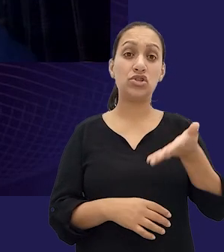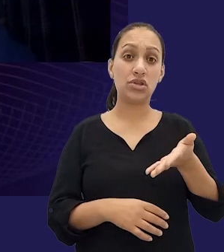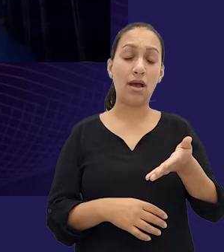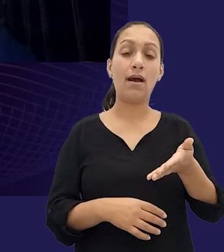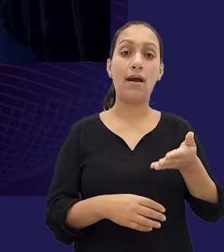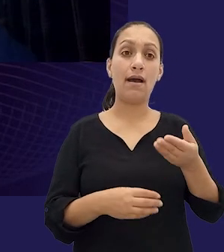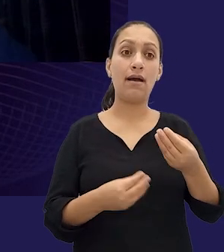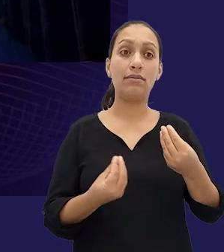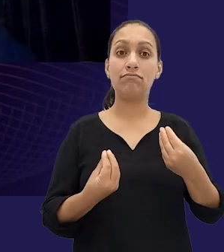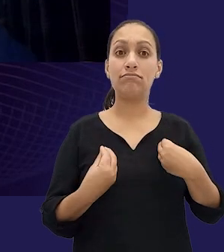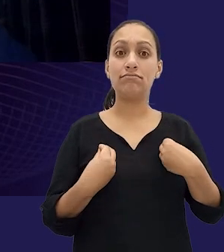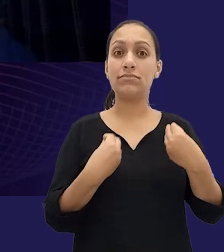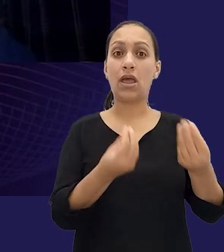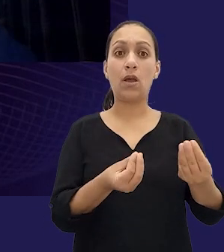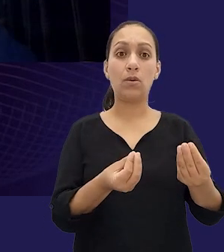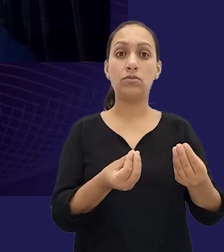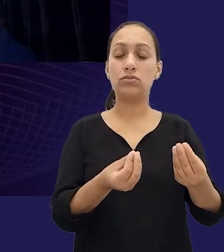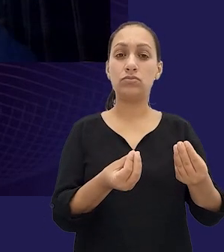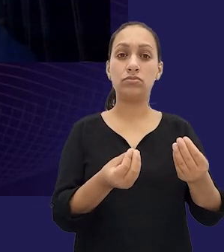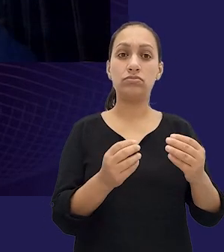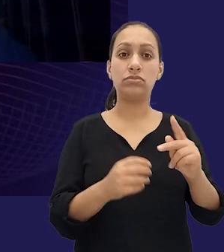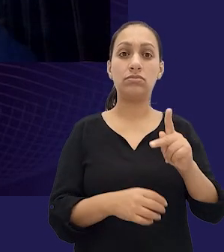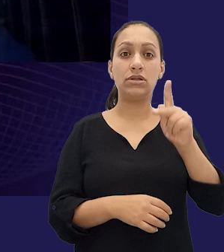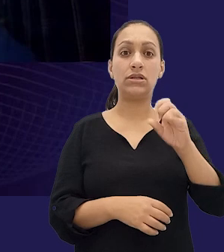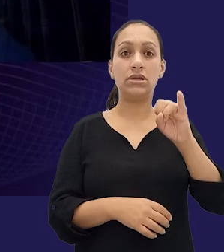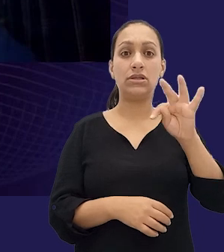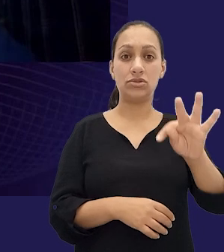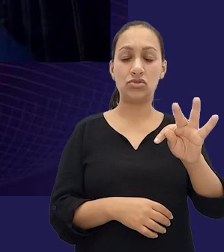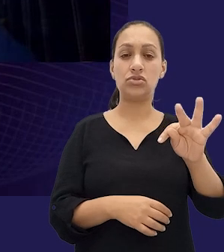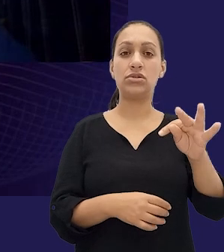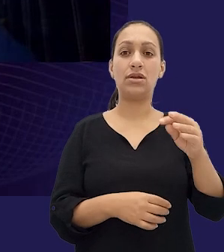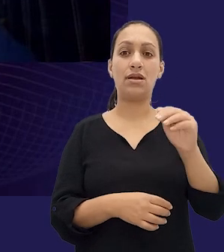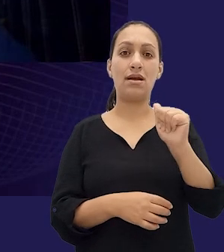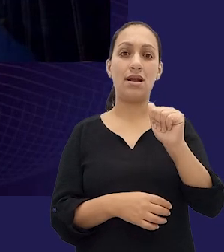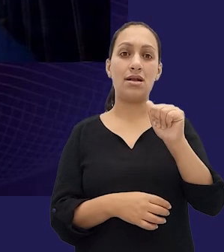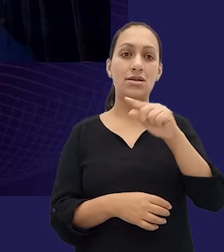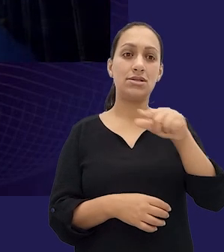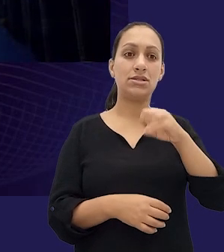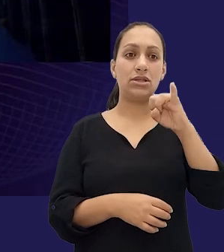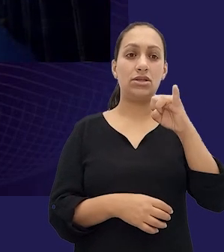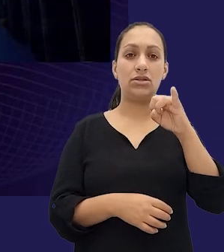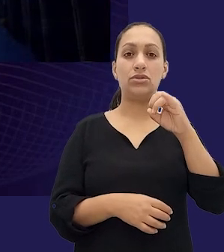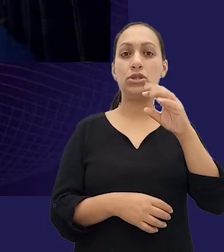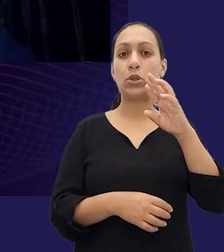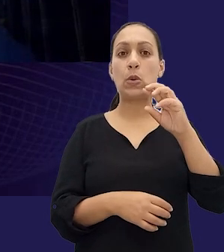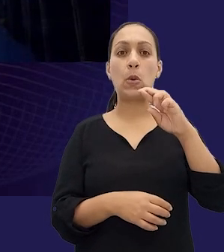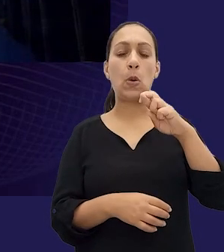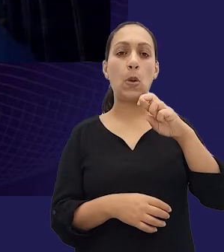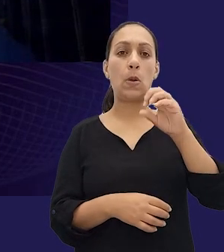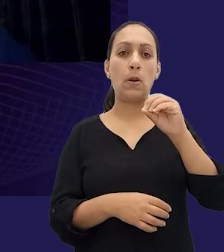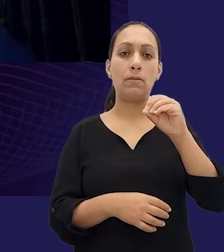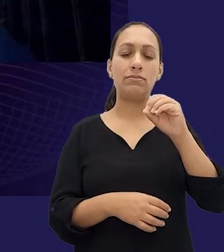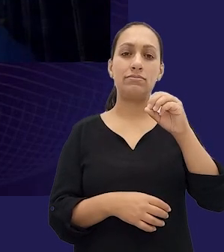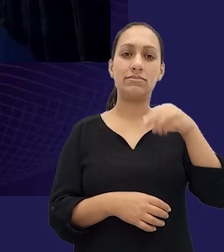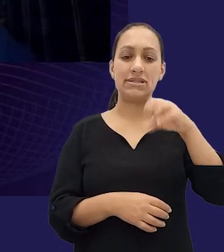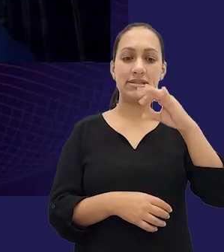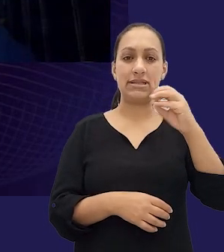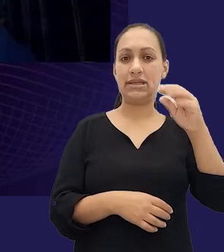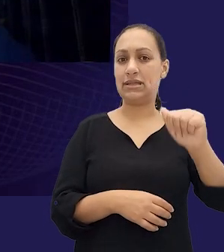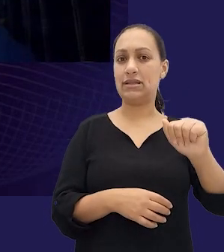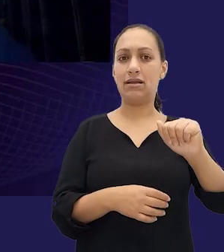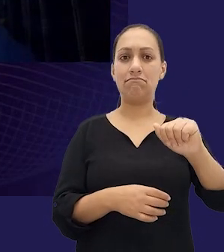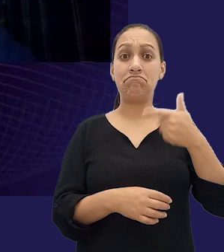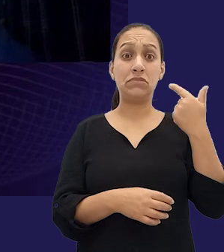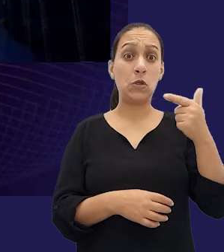alguns locais que já dão um kit, né? Um kit com azitromicina, com tudo ali, e a pessoa nem sabe se tem, não tem resultado positivo,